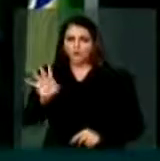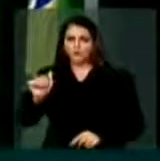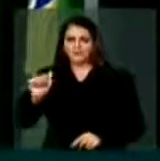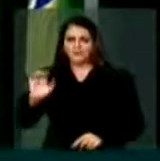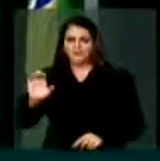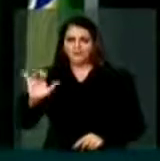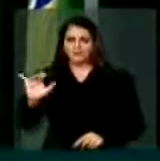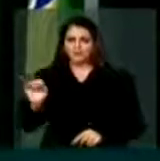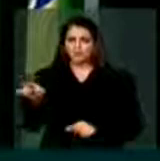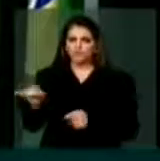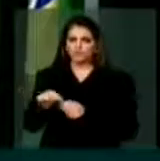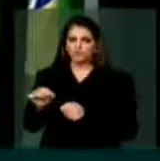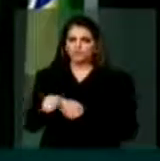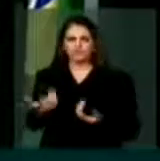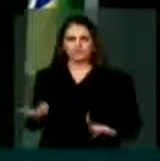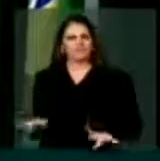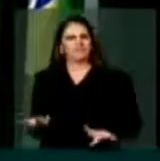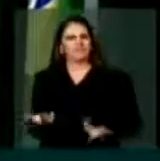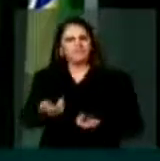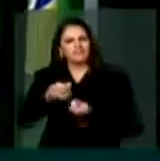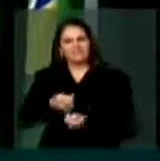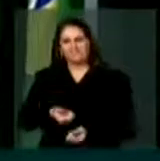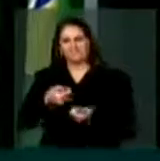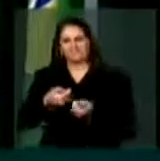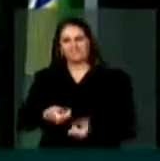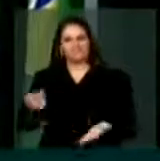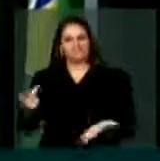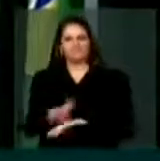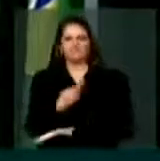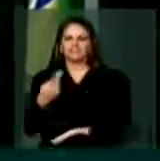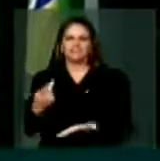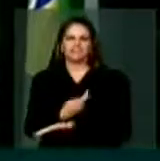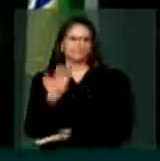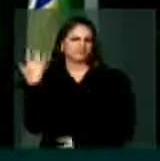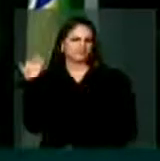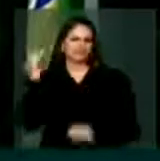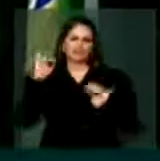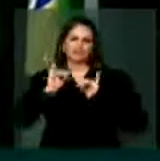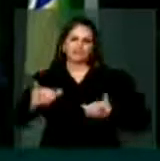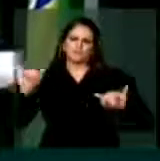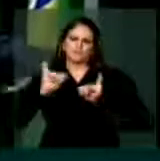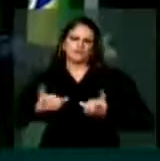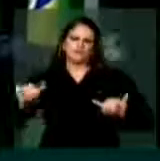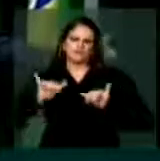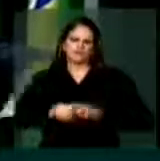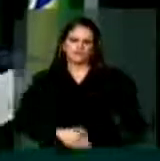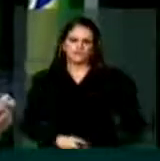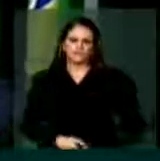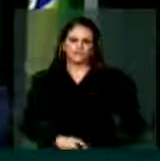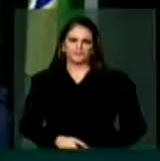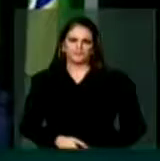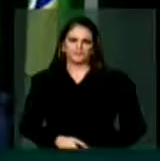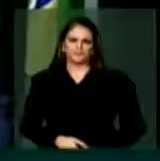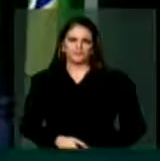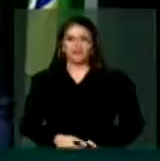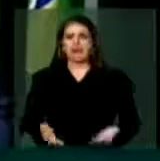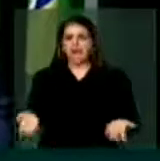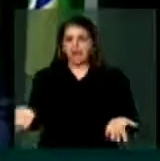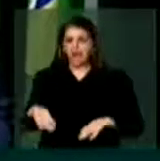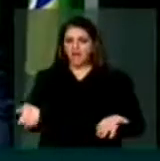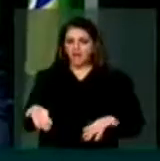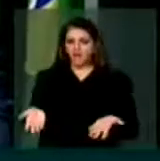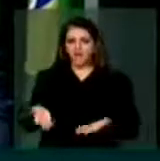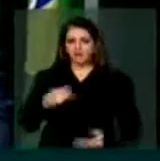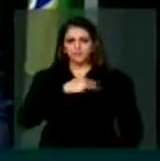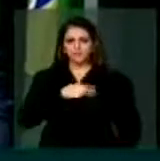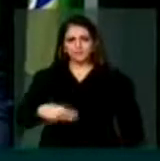Neves, enganando a sociedade no momento de campanha eleitoral. Agora o governo quer vir aqui agora, a